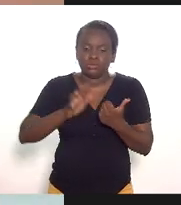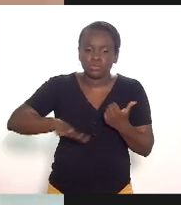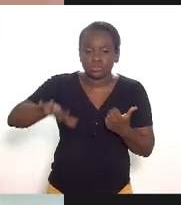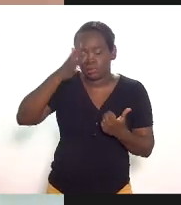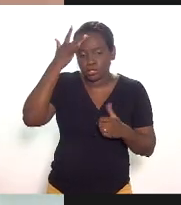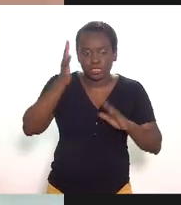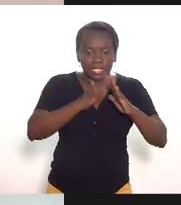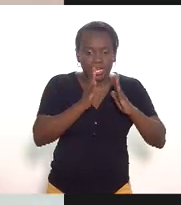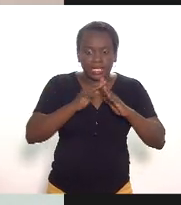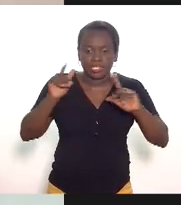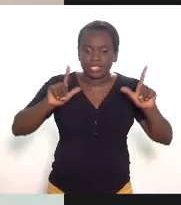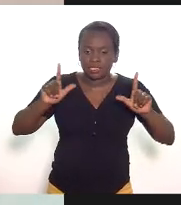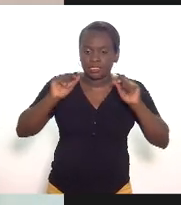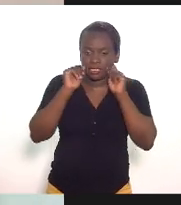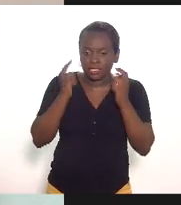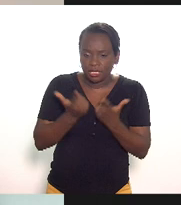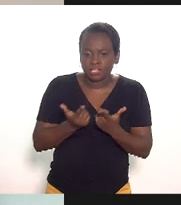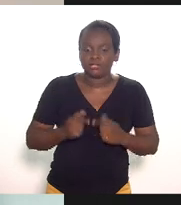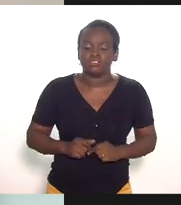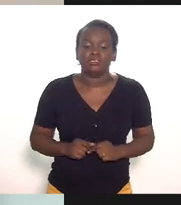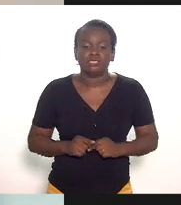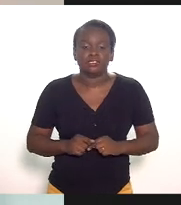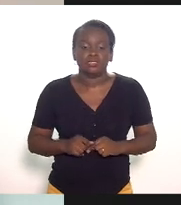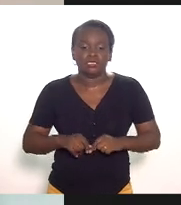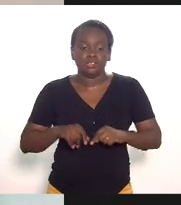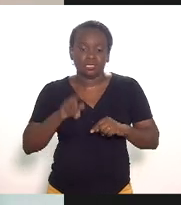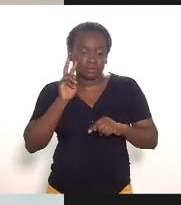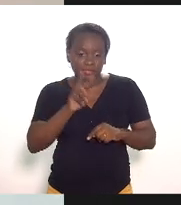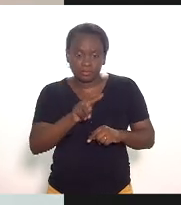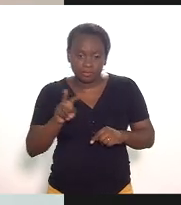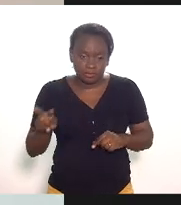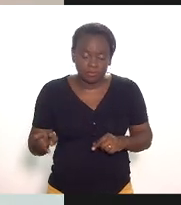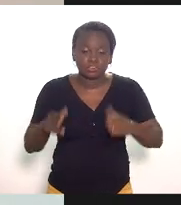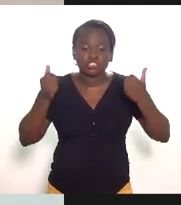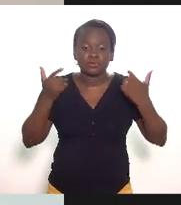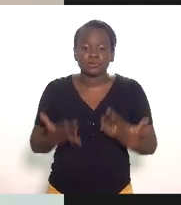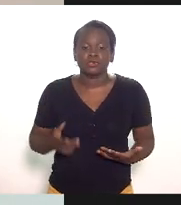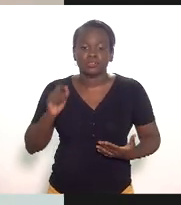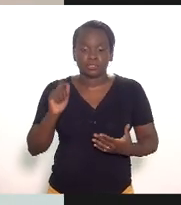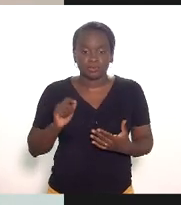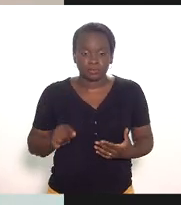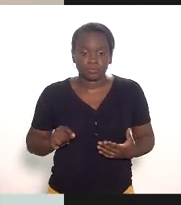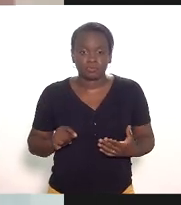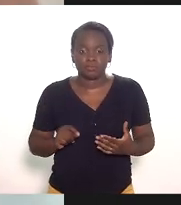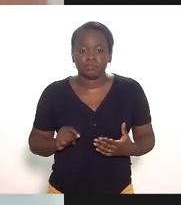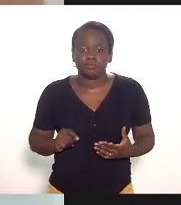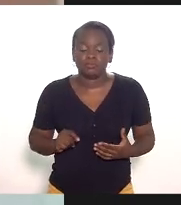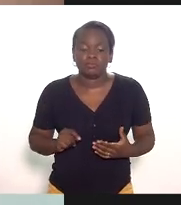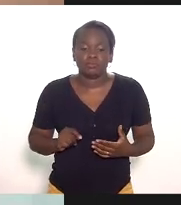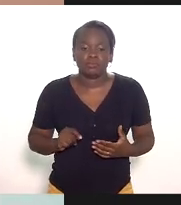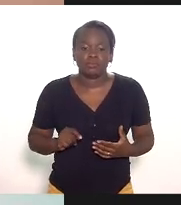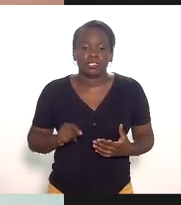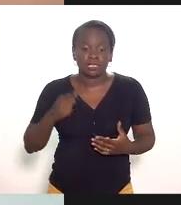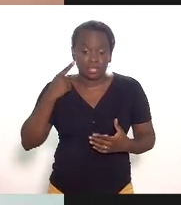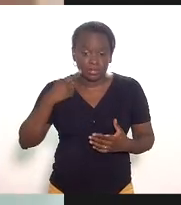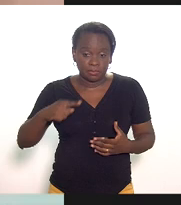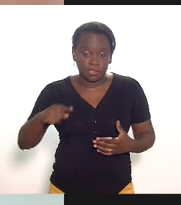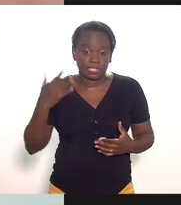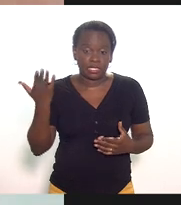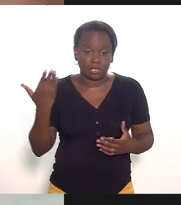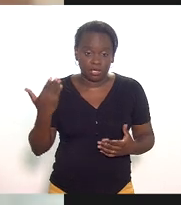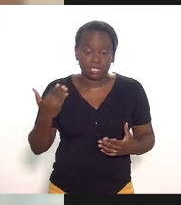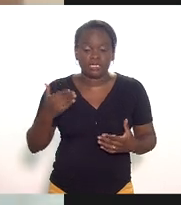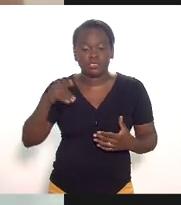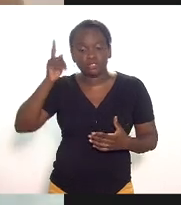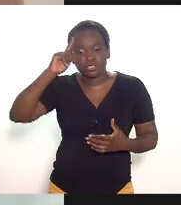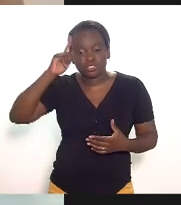que está em casa na TV Alerj, que está nos assistindo, dizer o seguinte, que essa semana agora, esses 10 dias